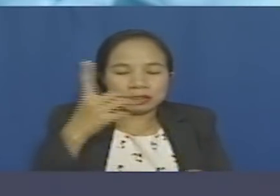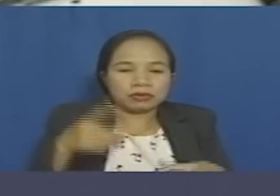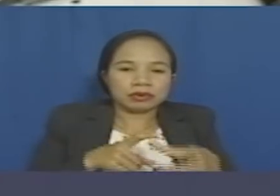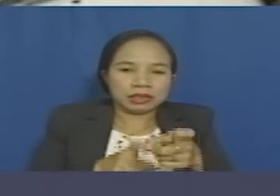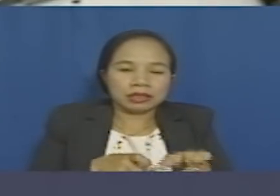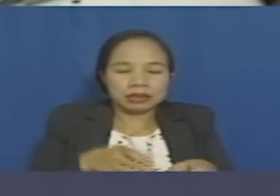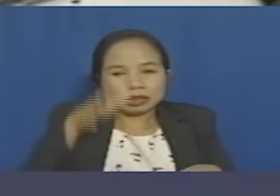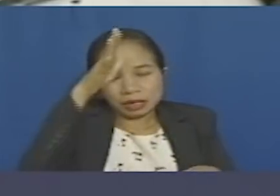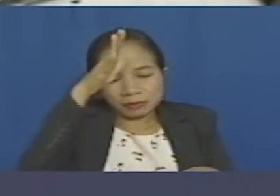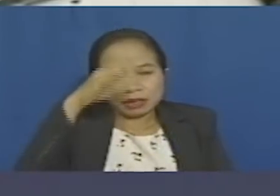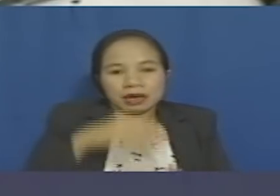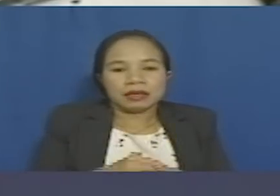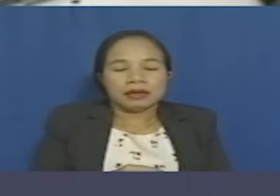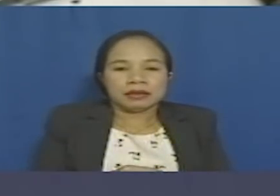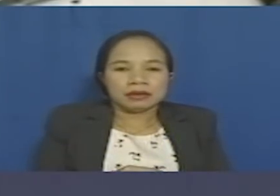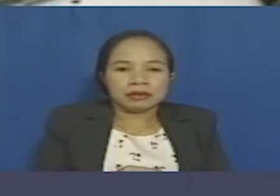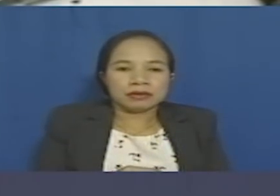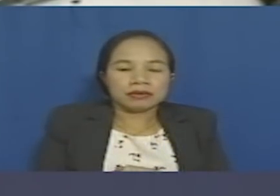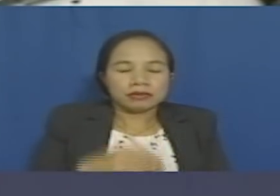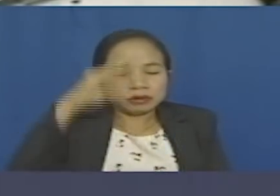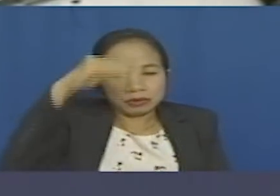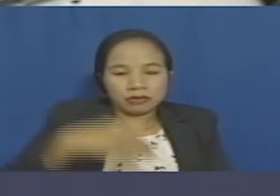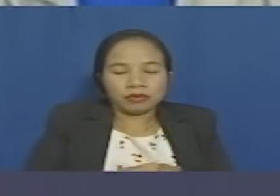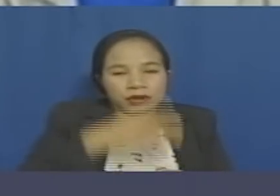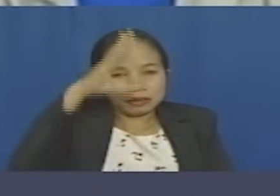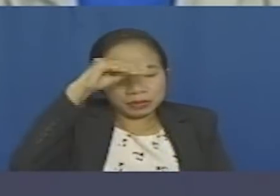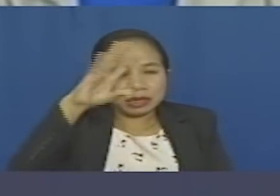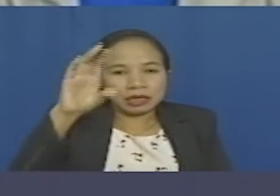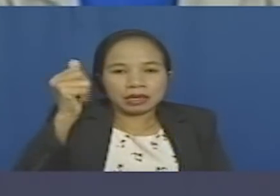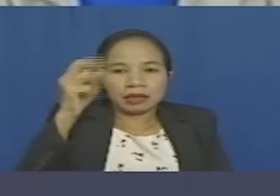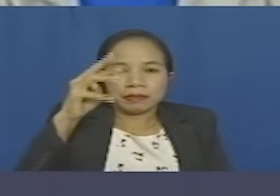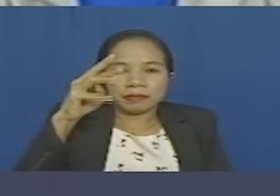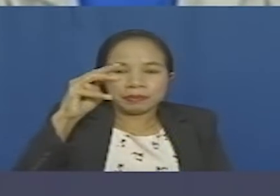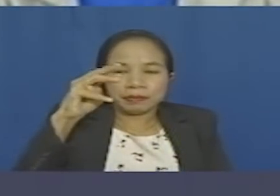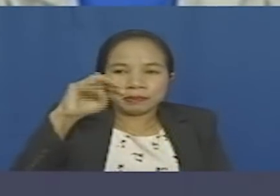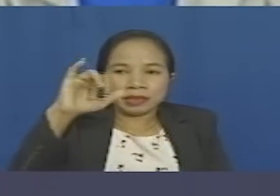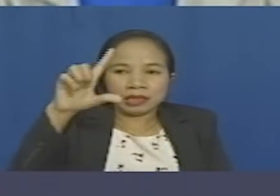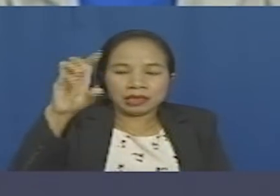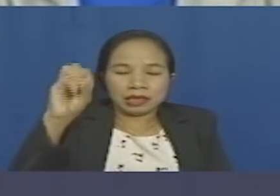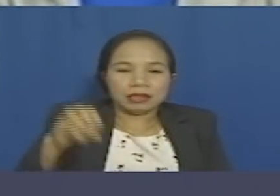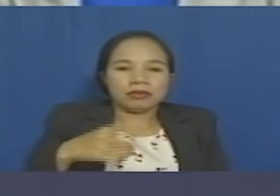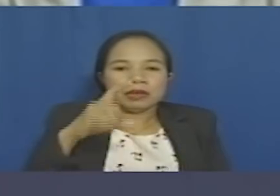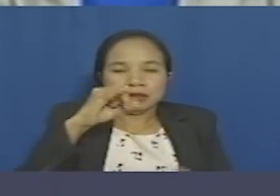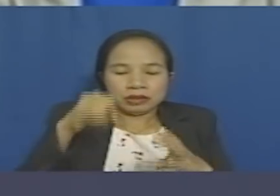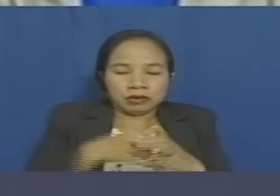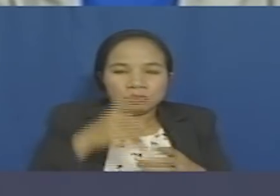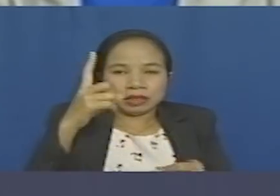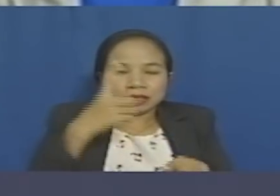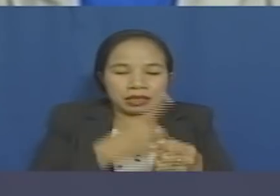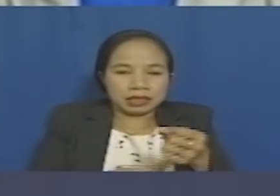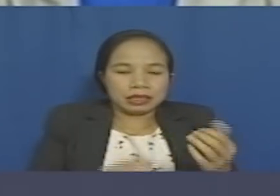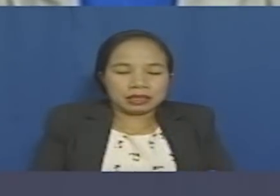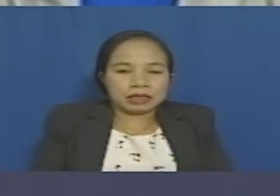mate sirene aman Filomeno de Deus, no matebian e oan mane Camilo de Deus, incluindo Ida cane grave. Família matebian